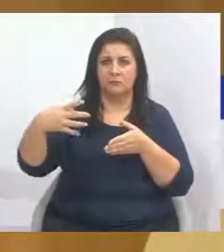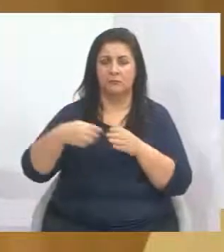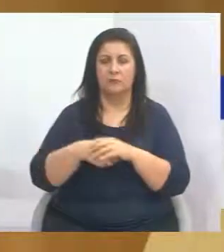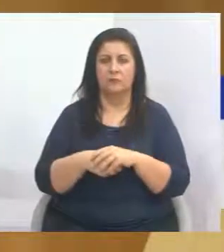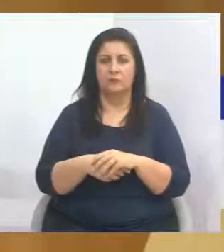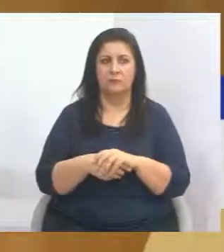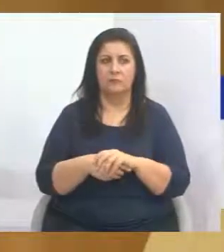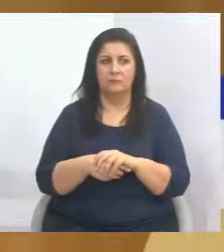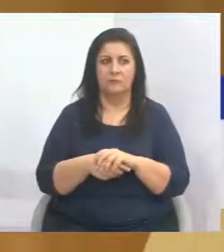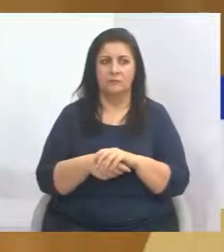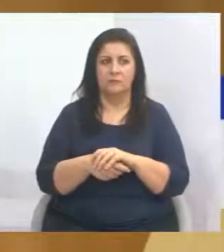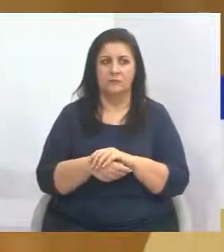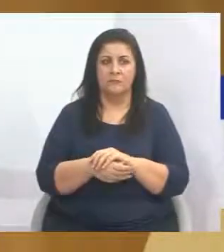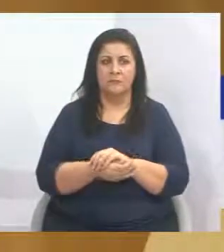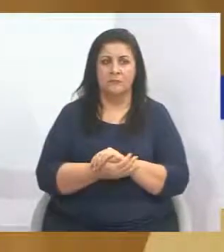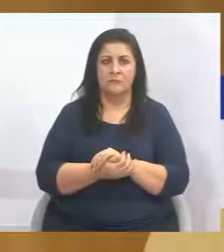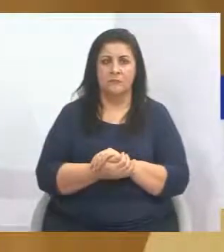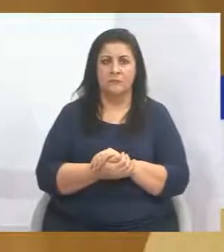14º,